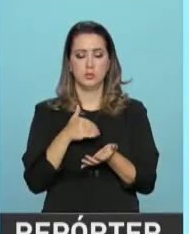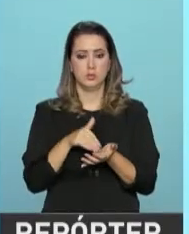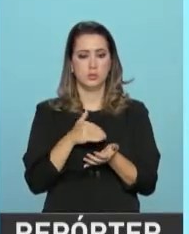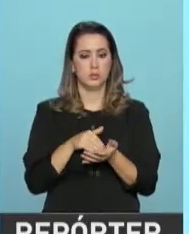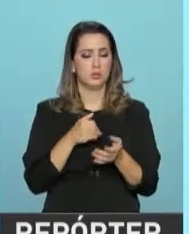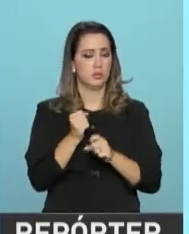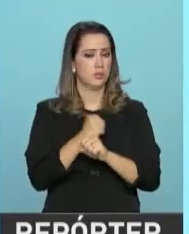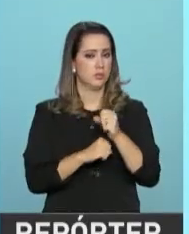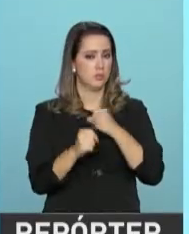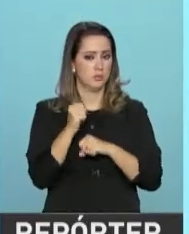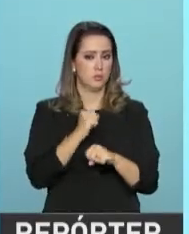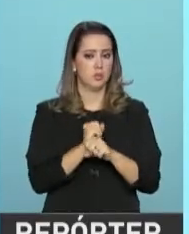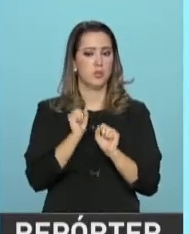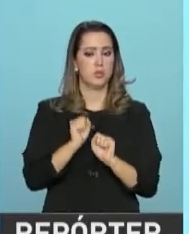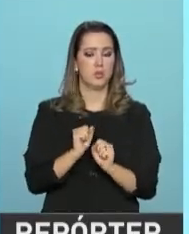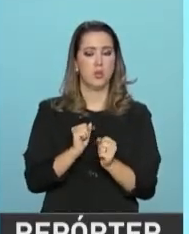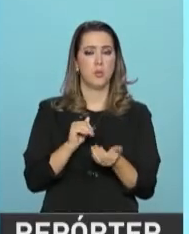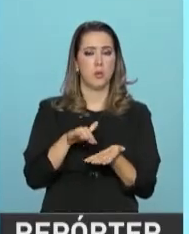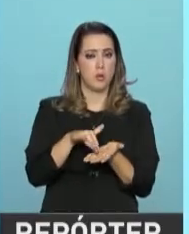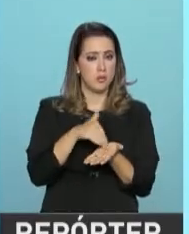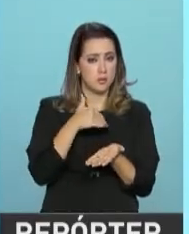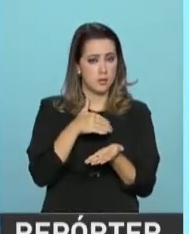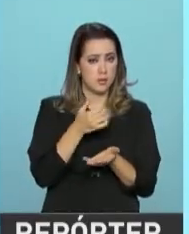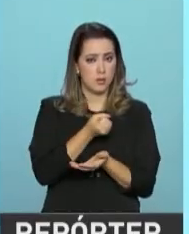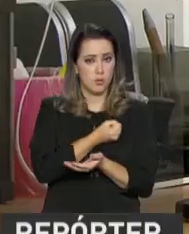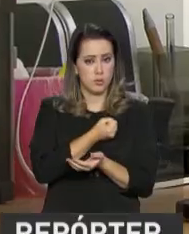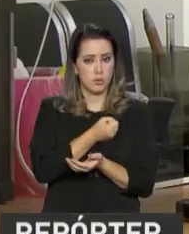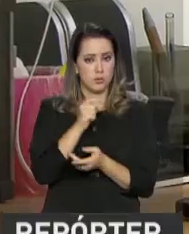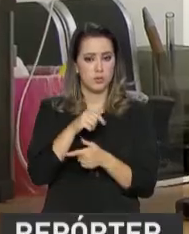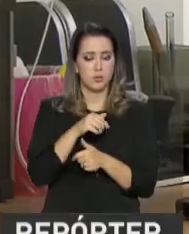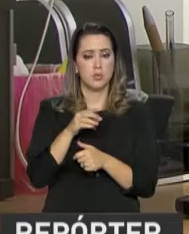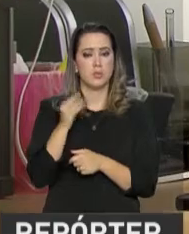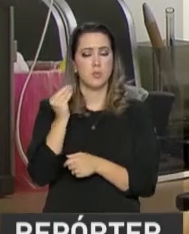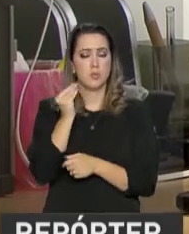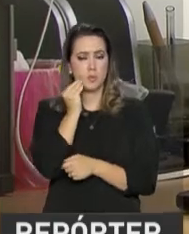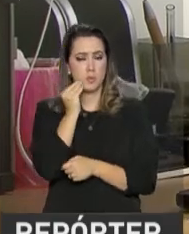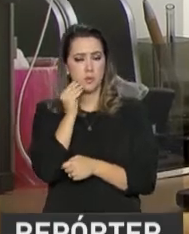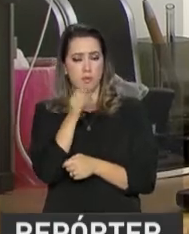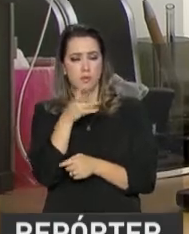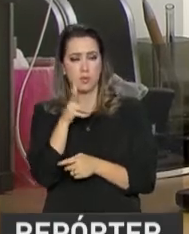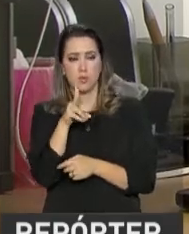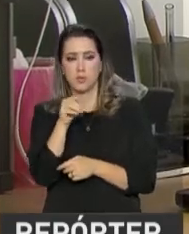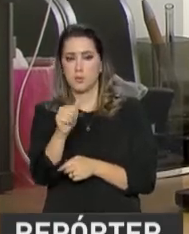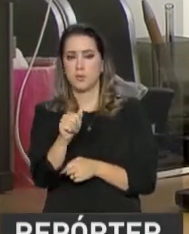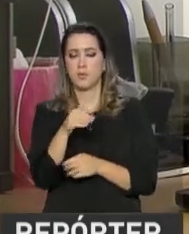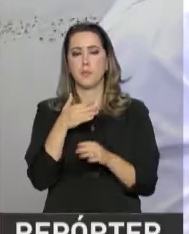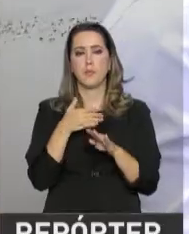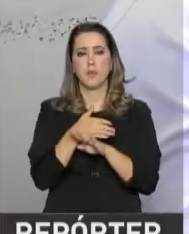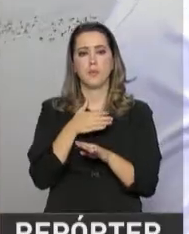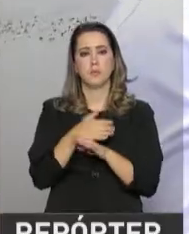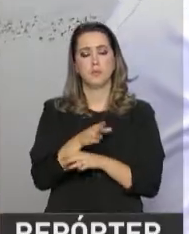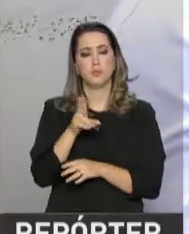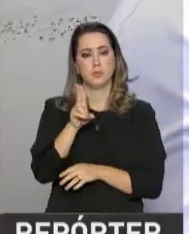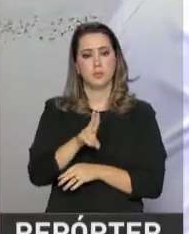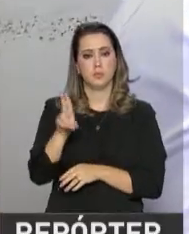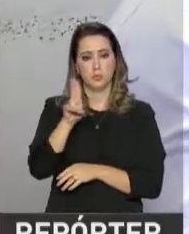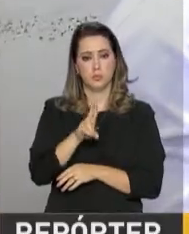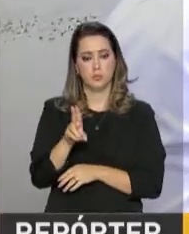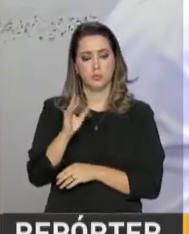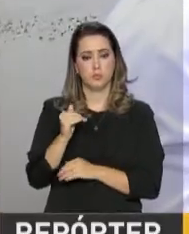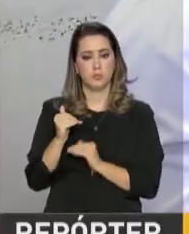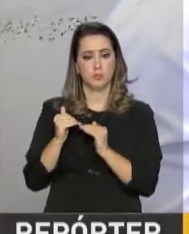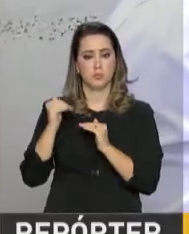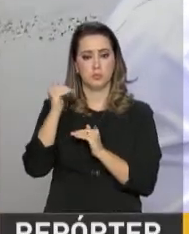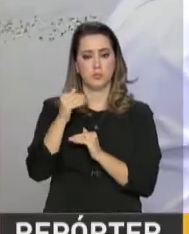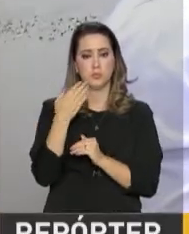do ano passado já podem usar as notas para tentar uma das vagas de acesso ao ensino superior a bárbara que fez o